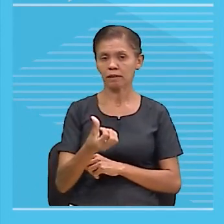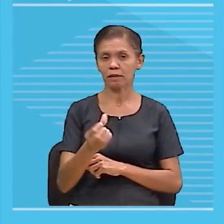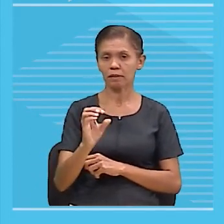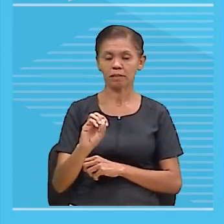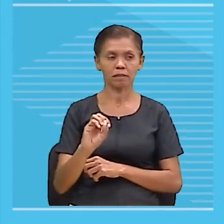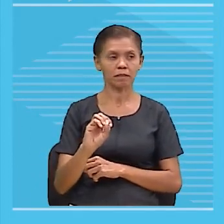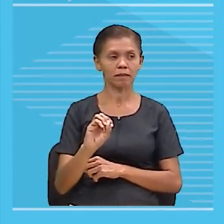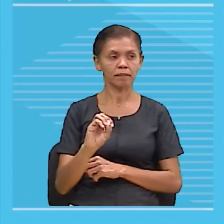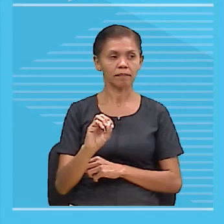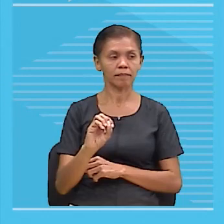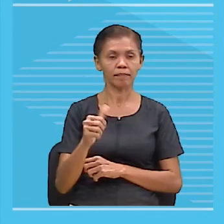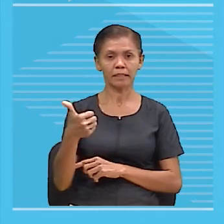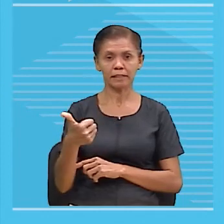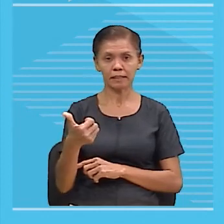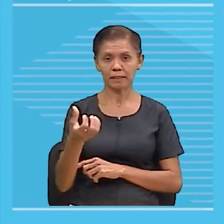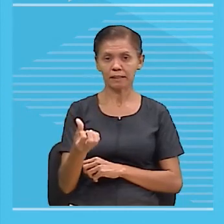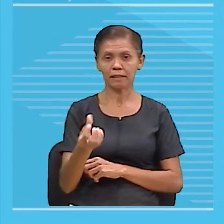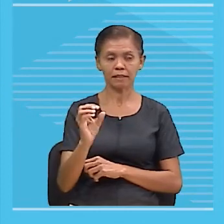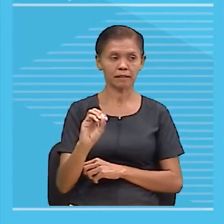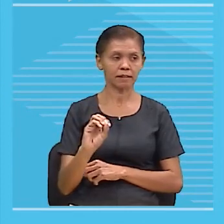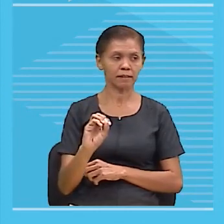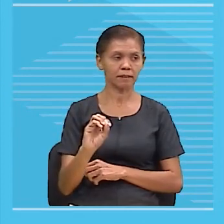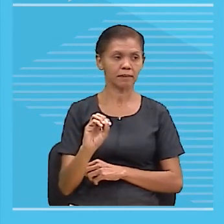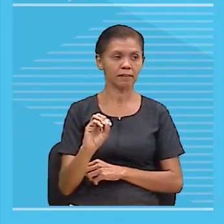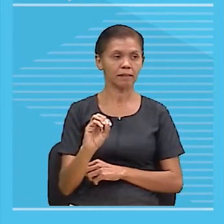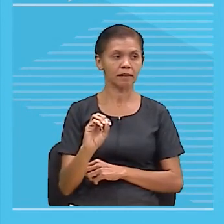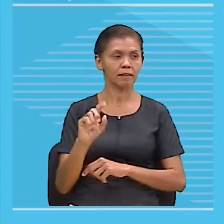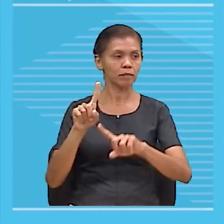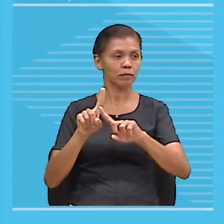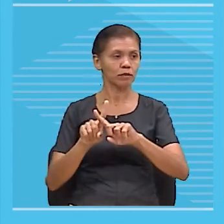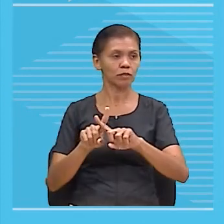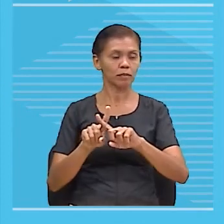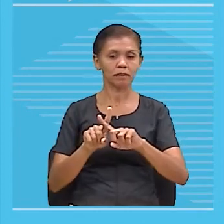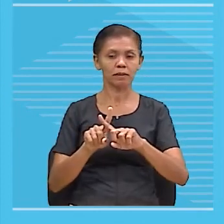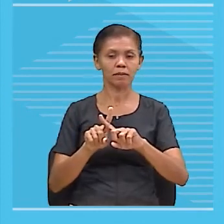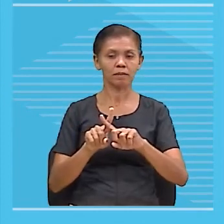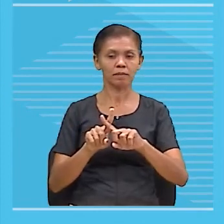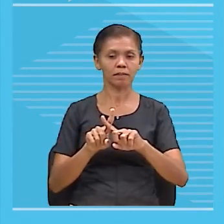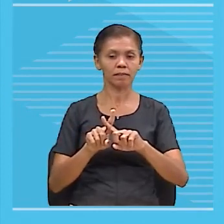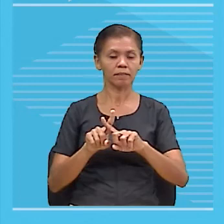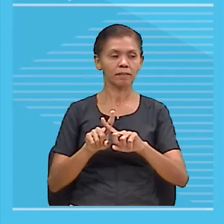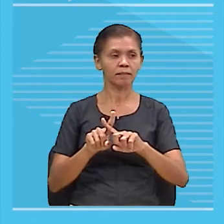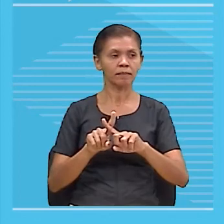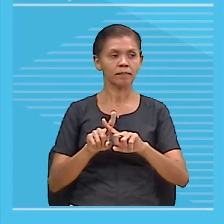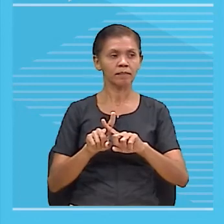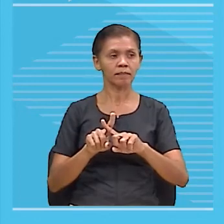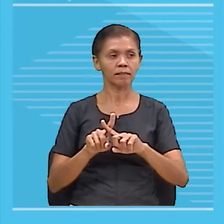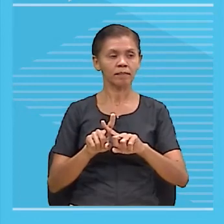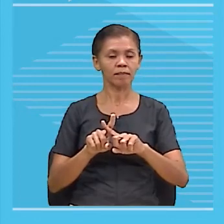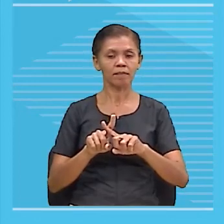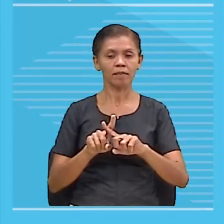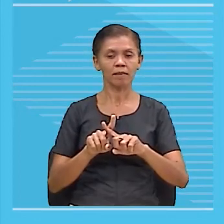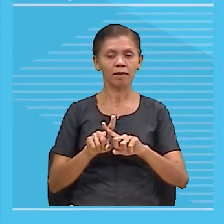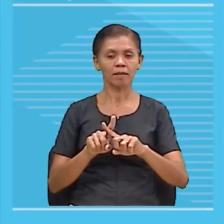Beleza? Aí você vai fazer o quê? Você soma os expoentes, vai ficar